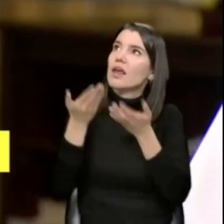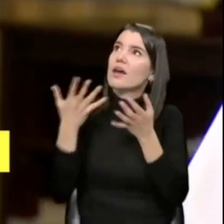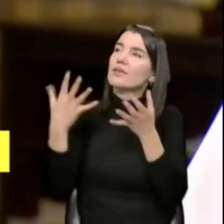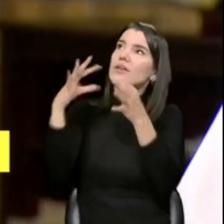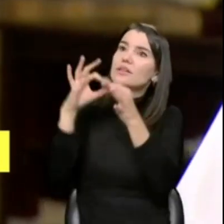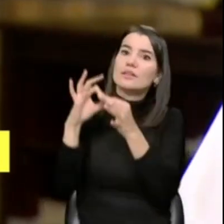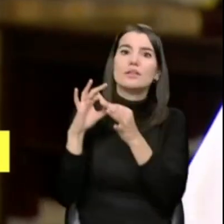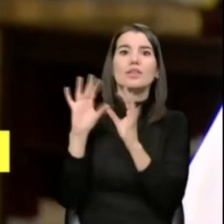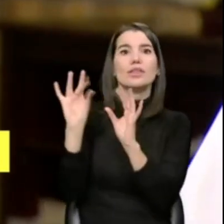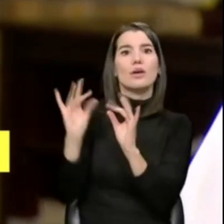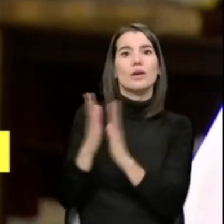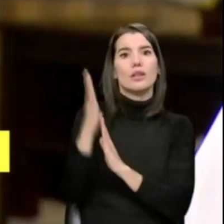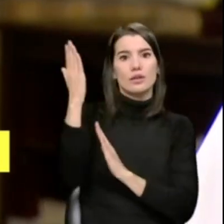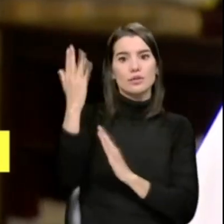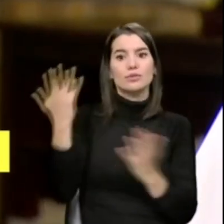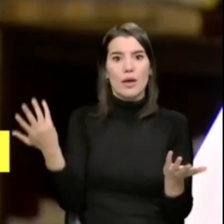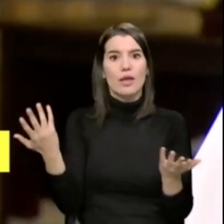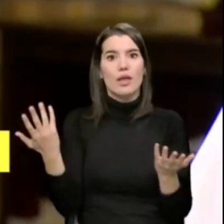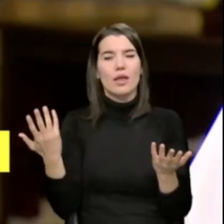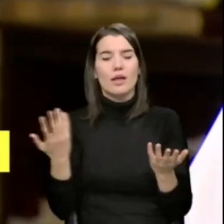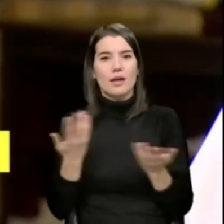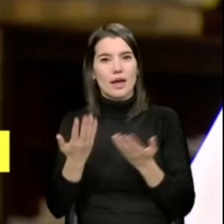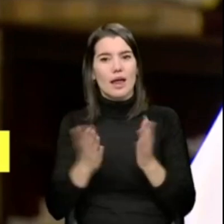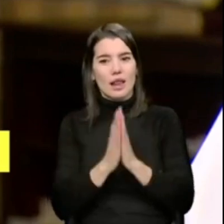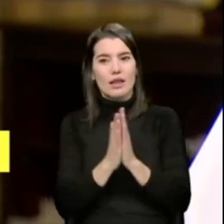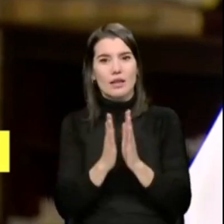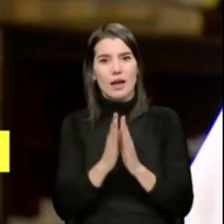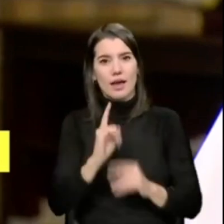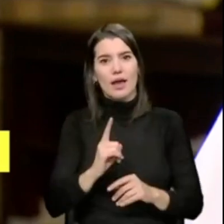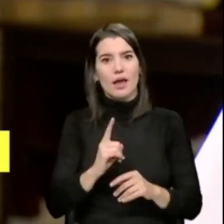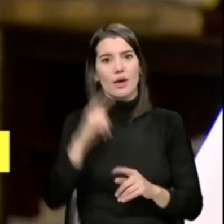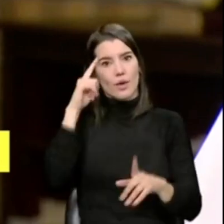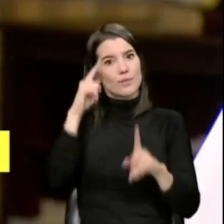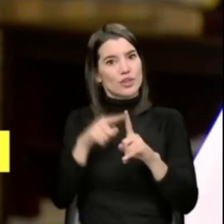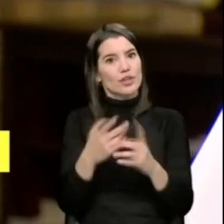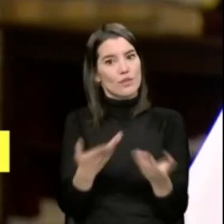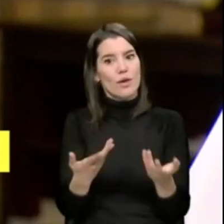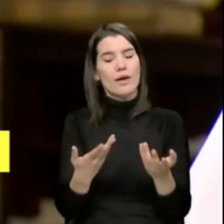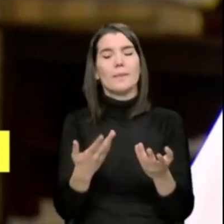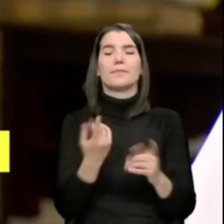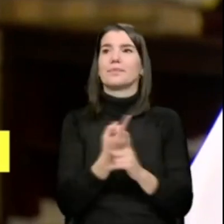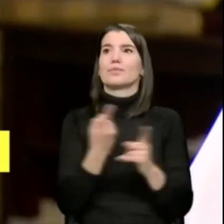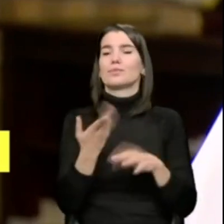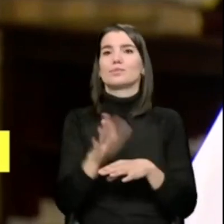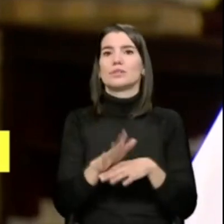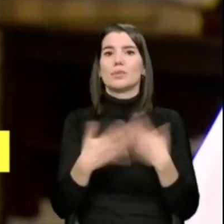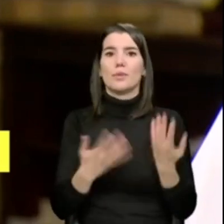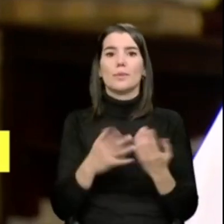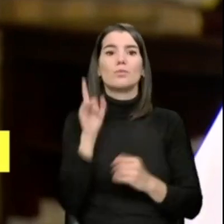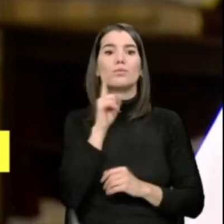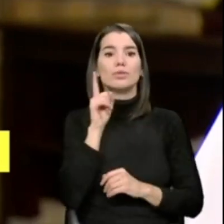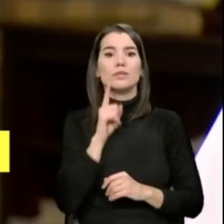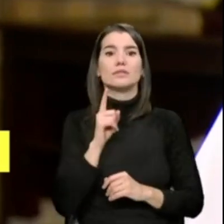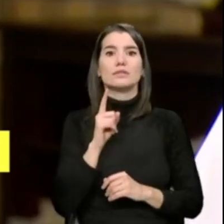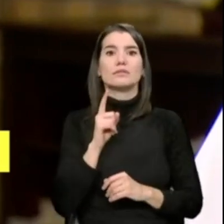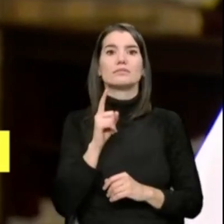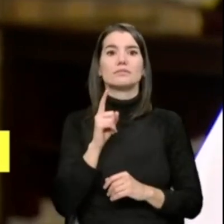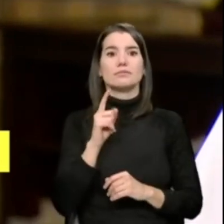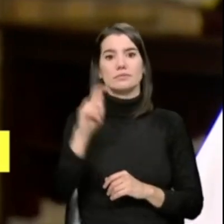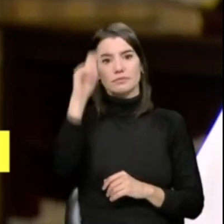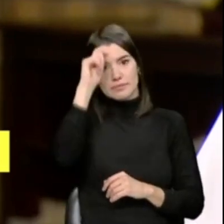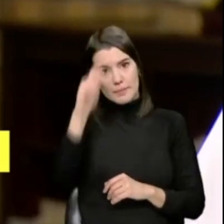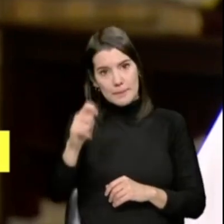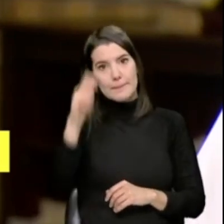religiões são nesse, elas existem nesse sentido, ou seja é importante